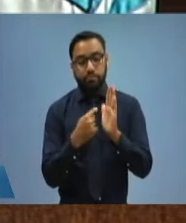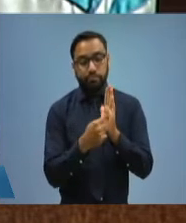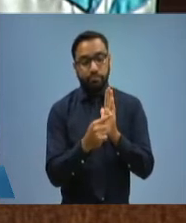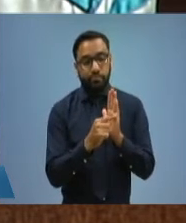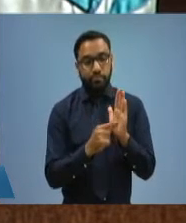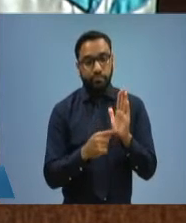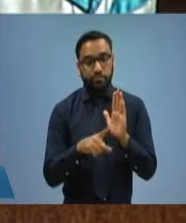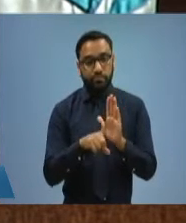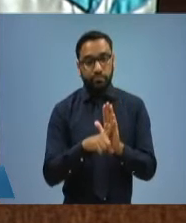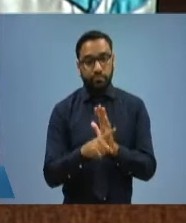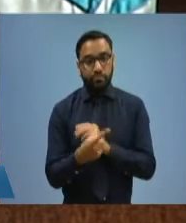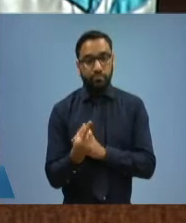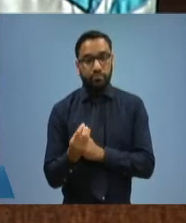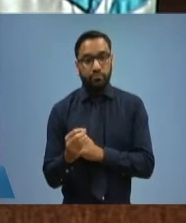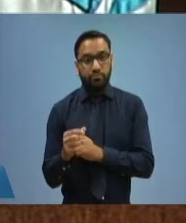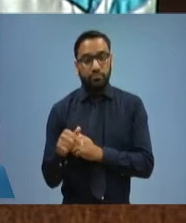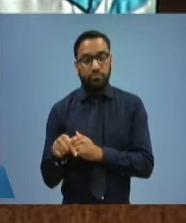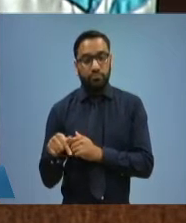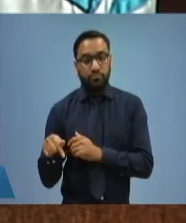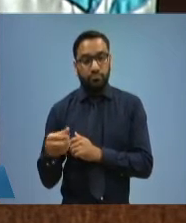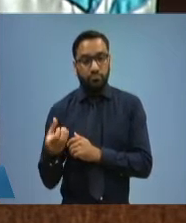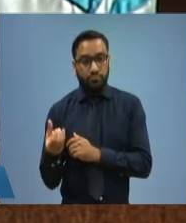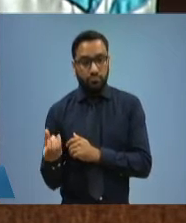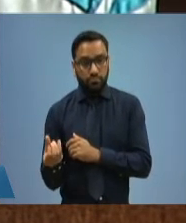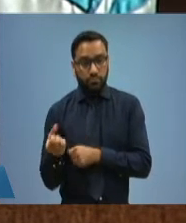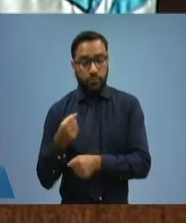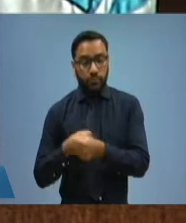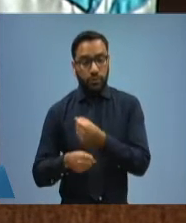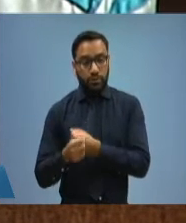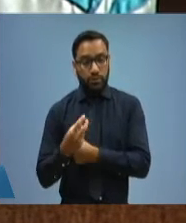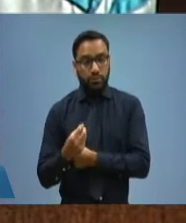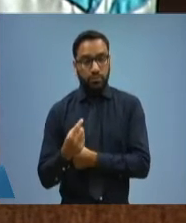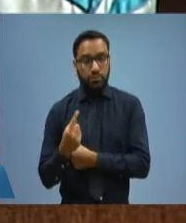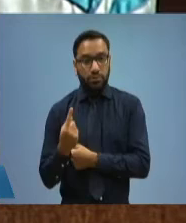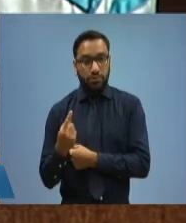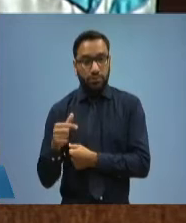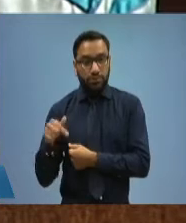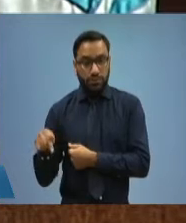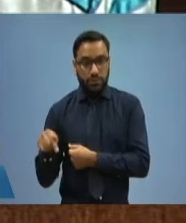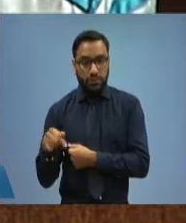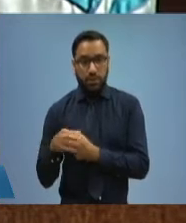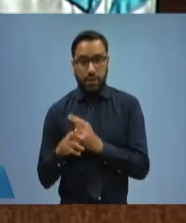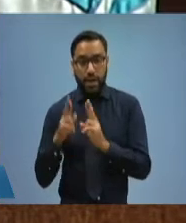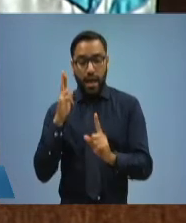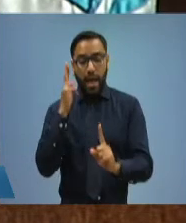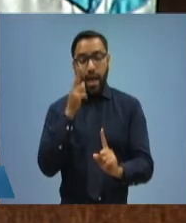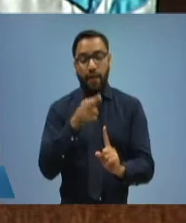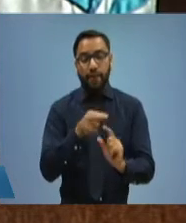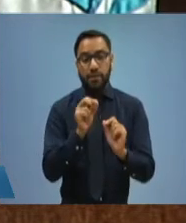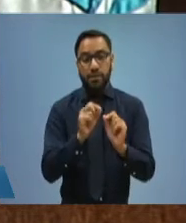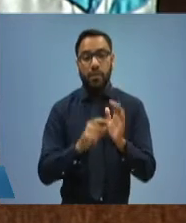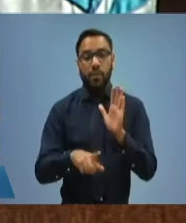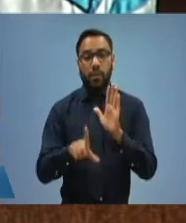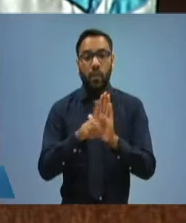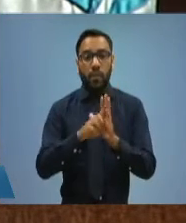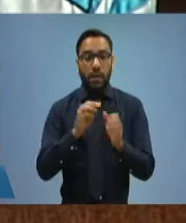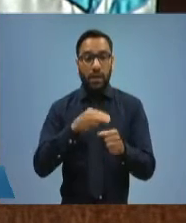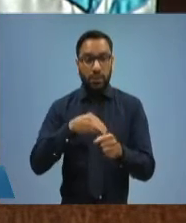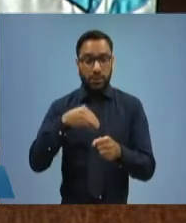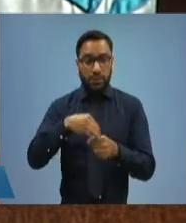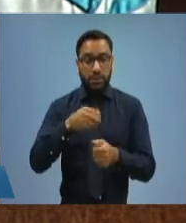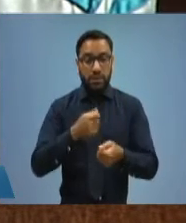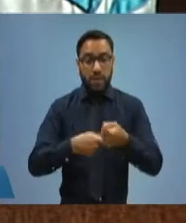lei 10.176 de 2017, que tem referência com a Lei Municipal de